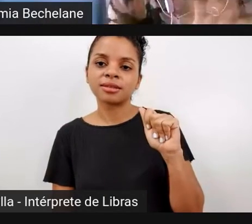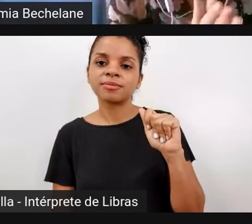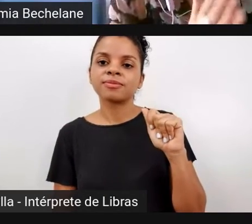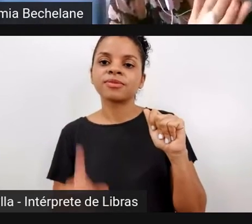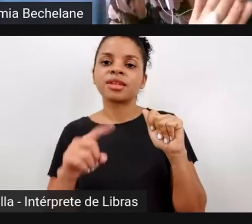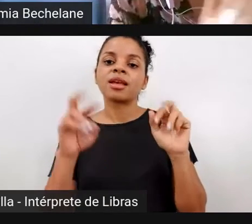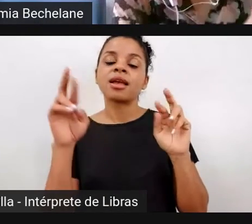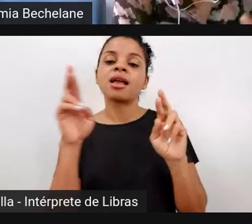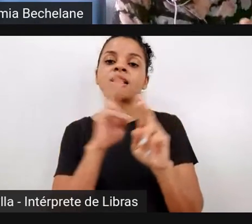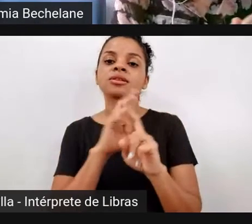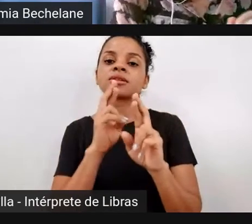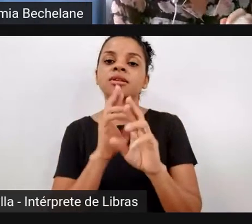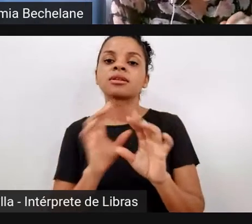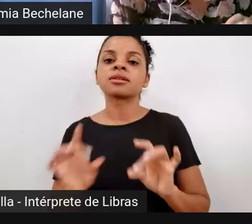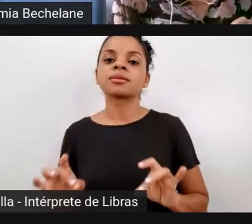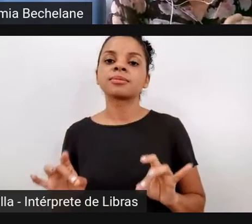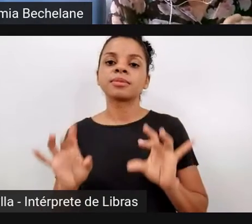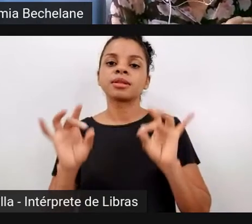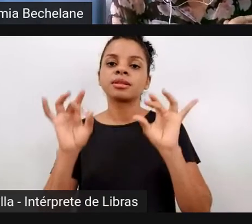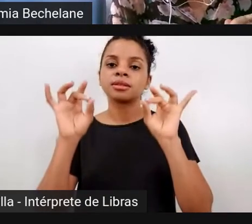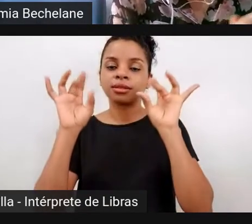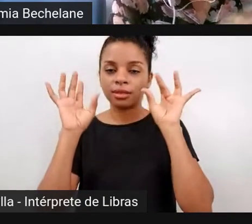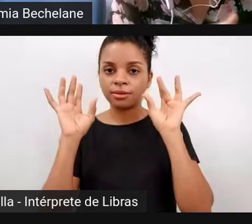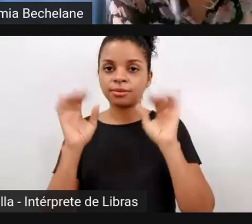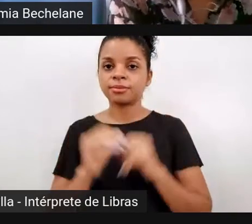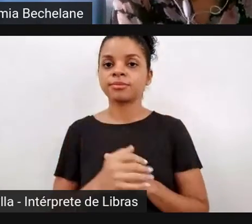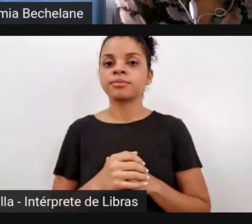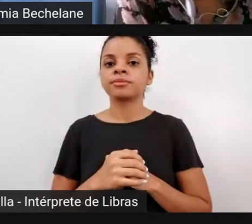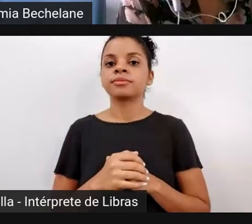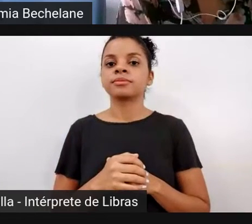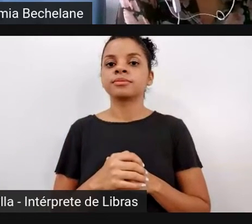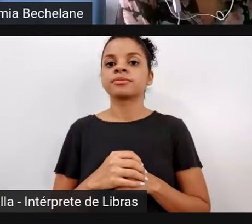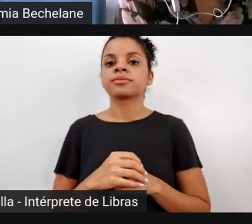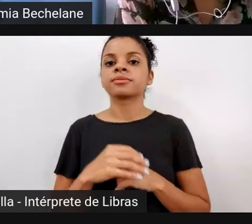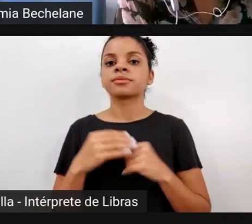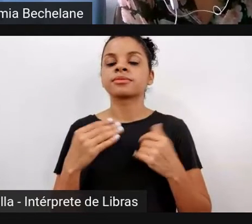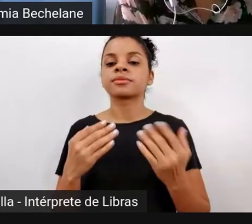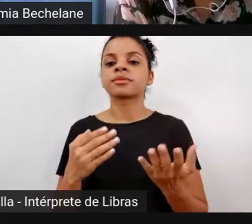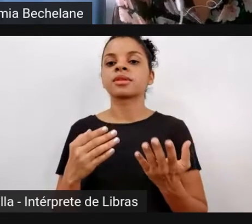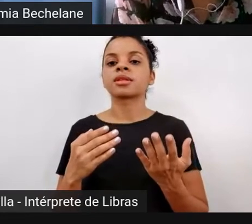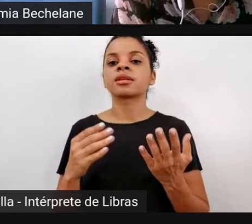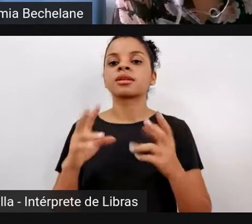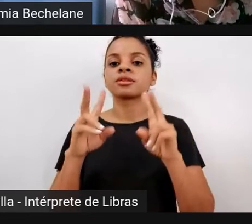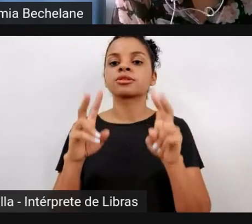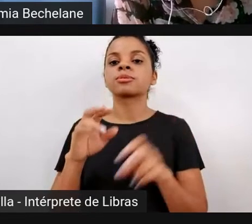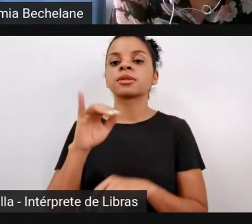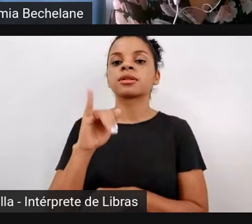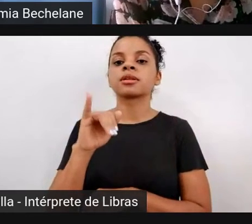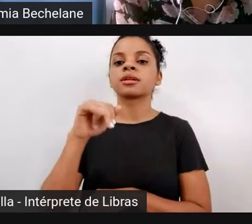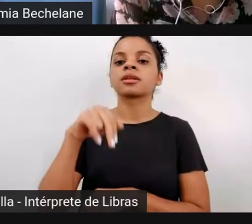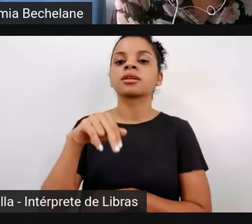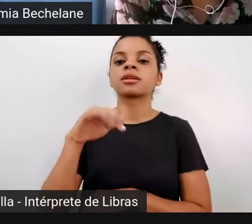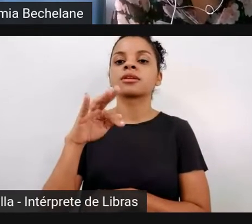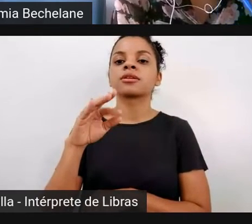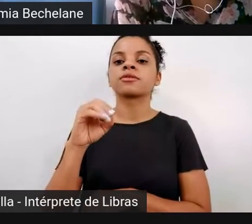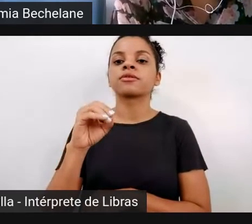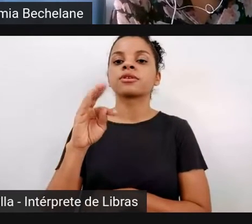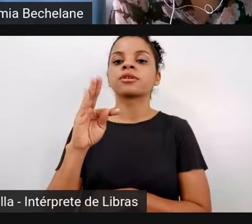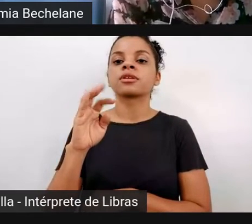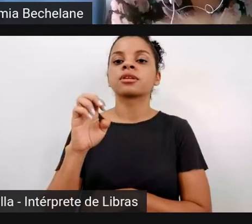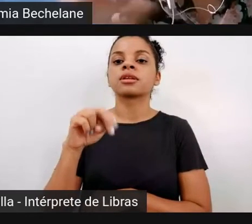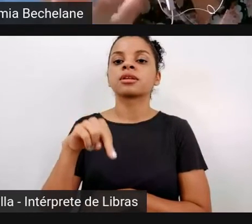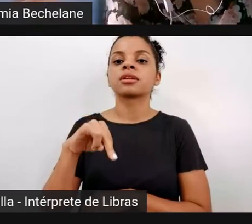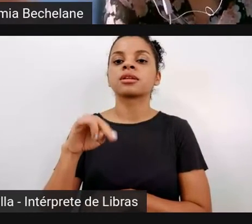especial, poderia dizer assim. E aí, sobre infotenimento, né, eu acho que eles têm, acho que essas agências